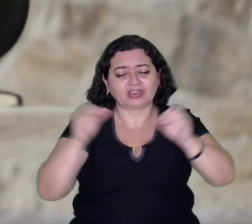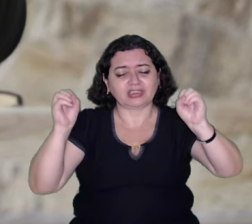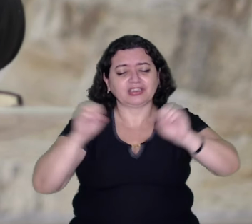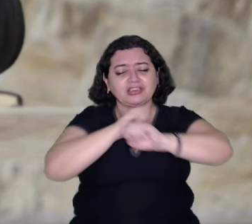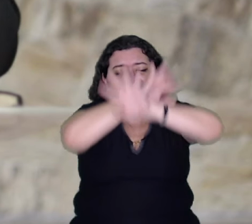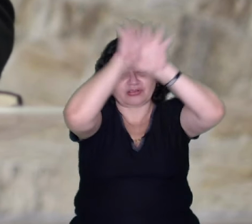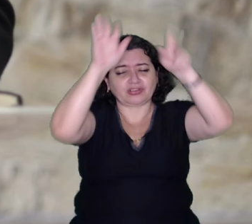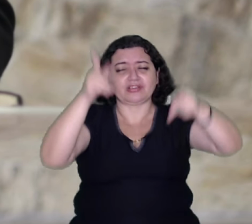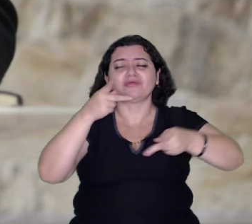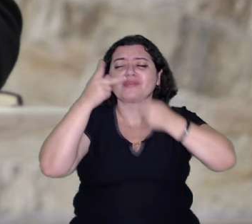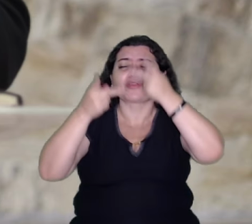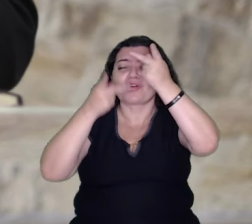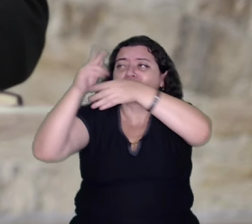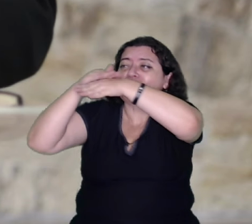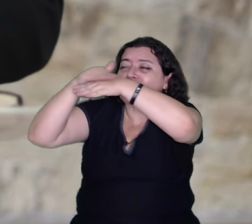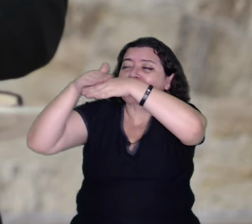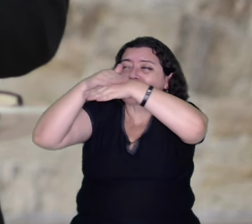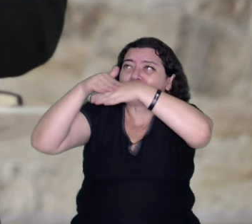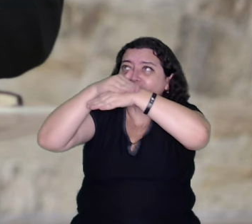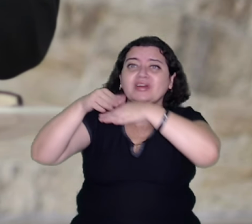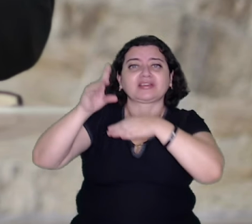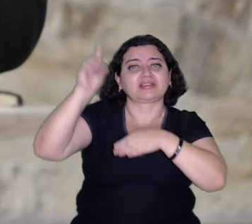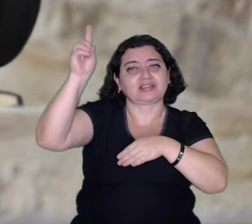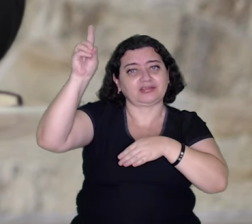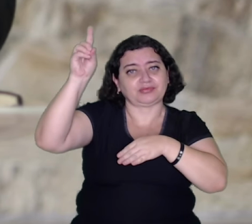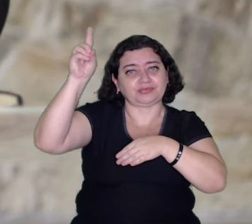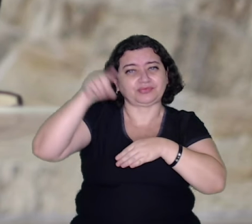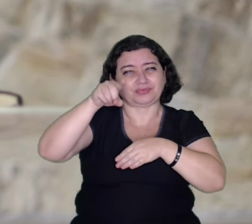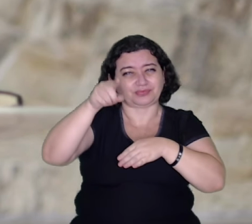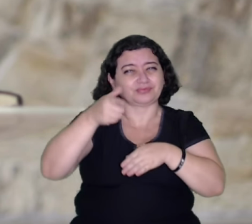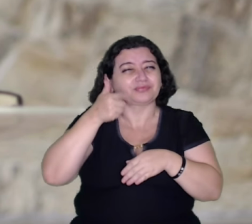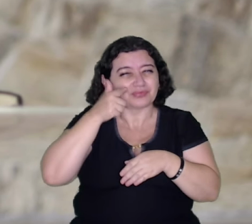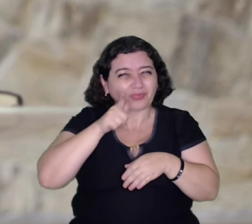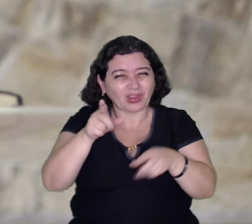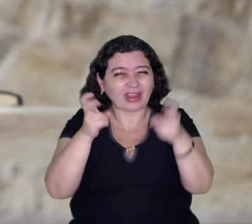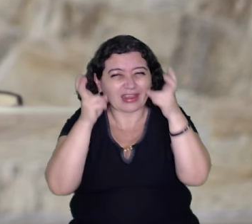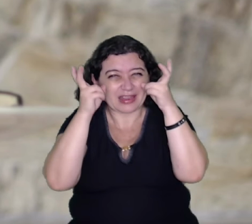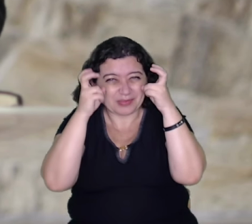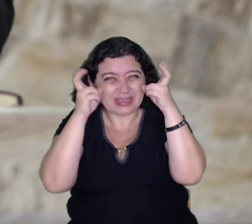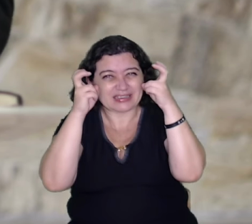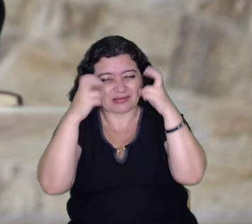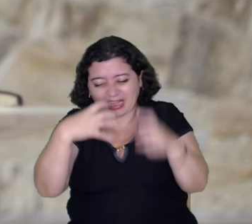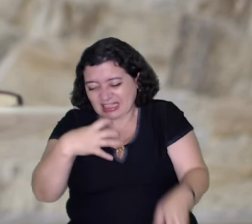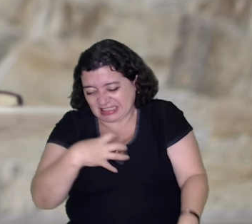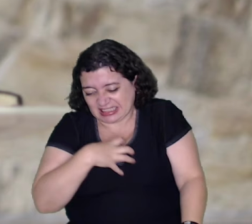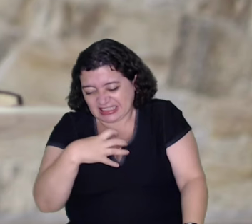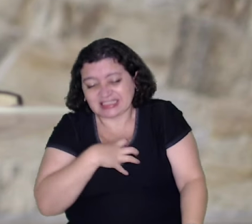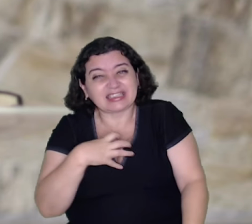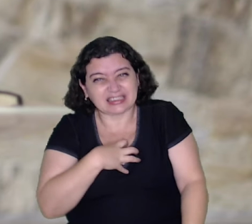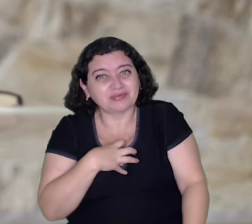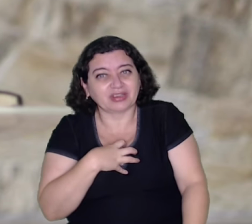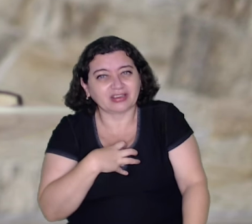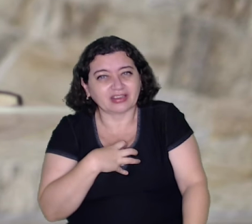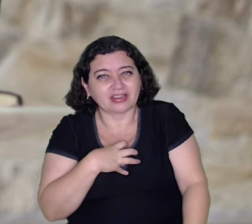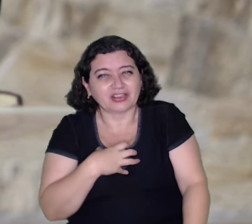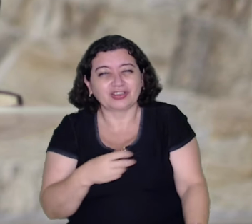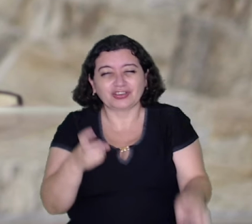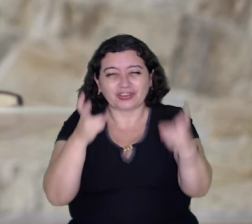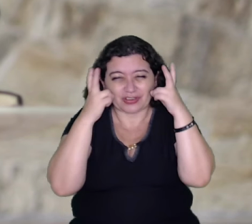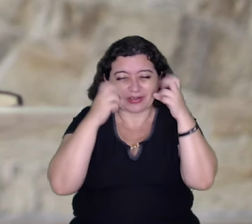glorifique, fale com Ele. Se você consegue perceber, ter essa sensibilidade de perceber